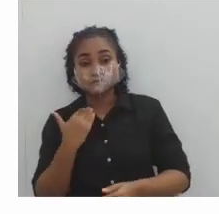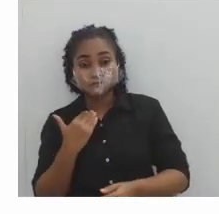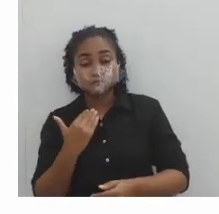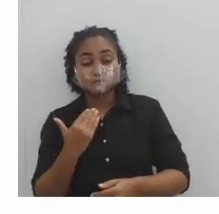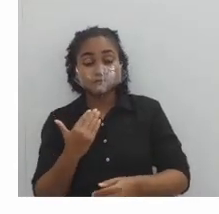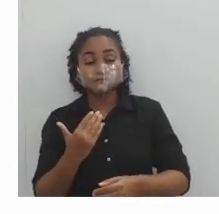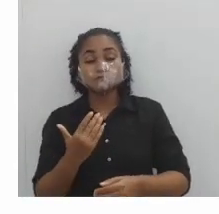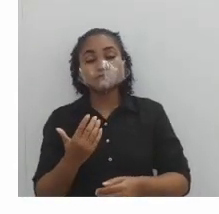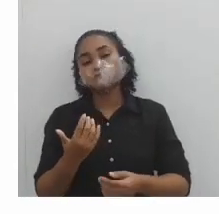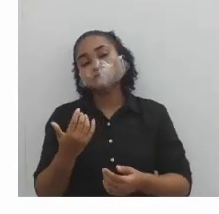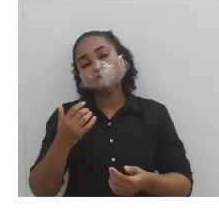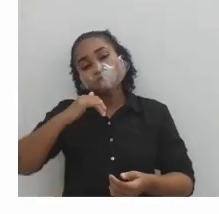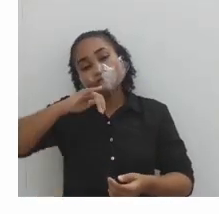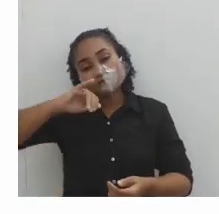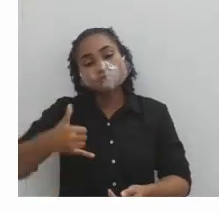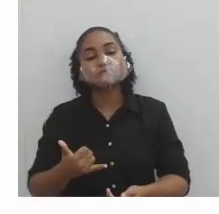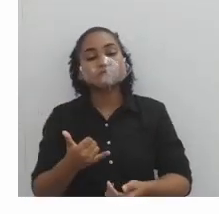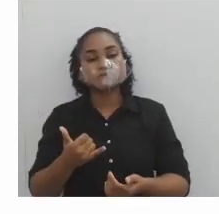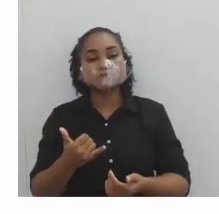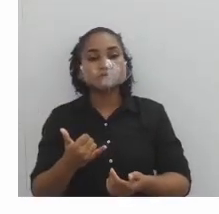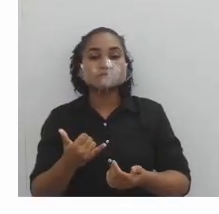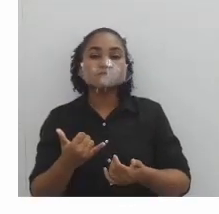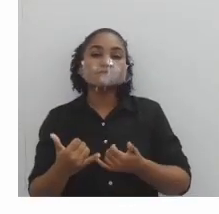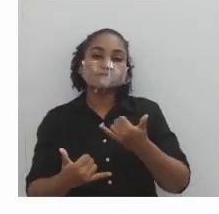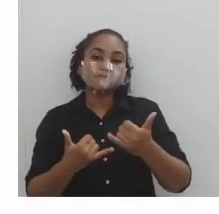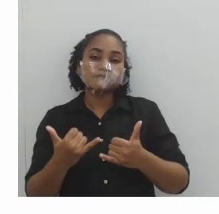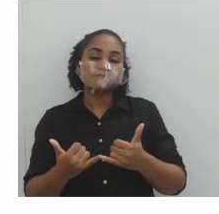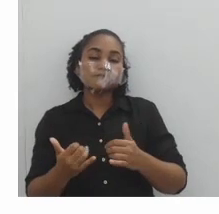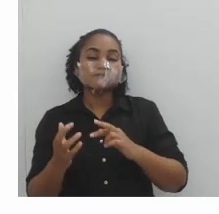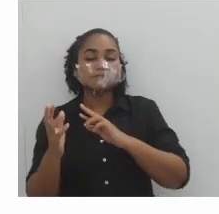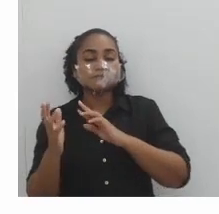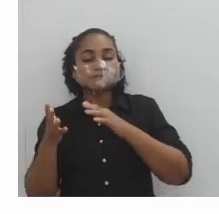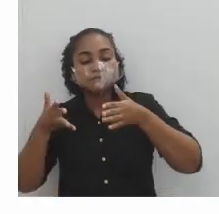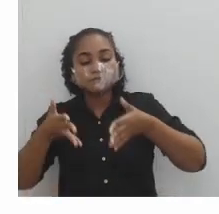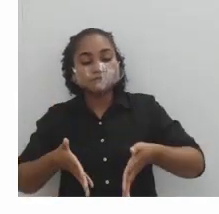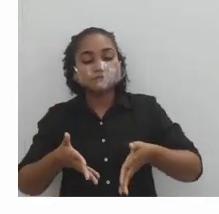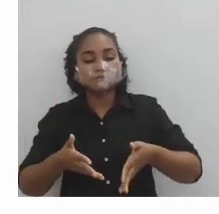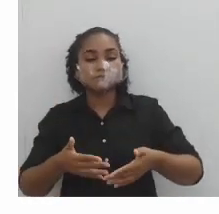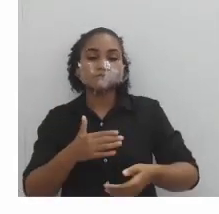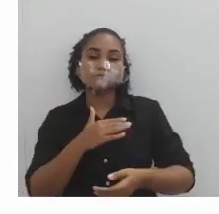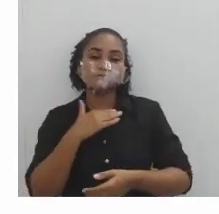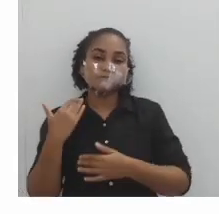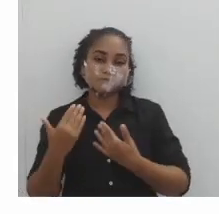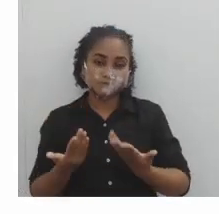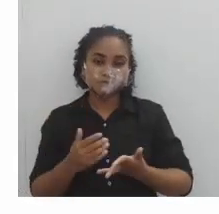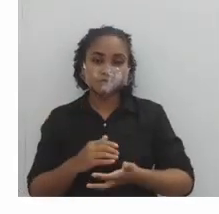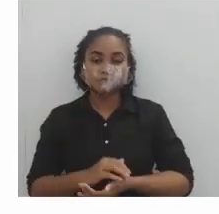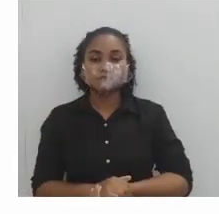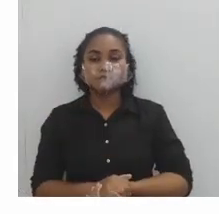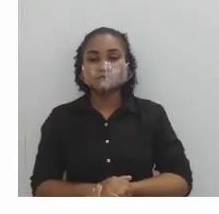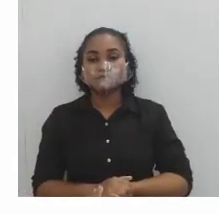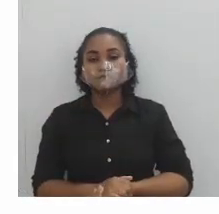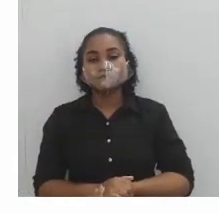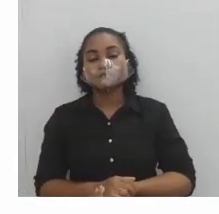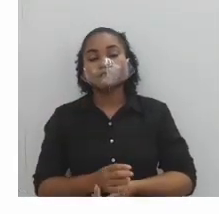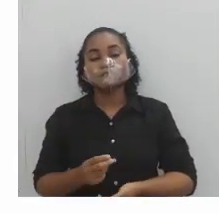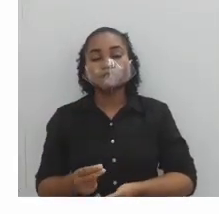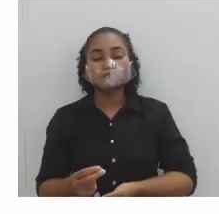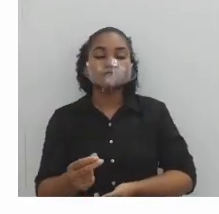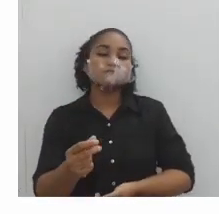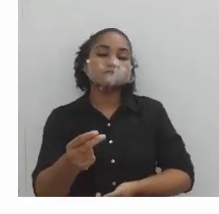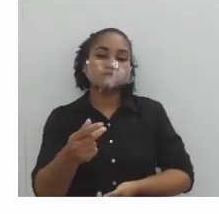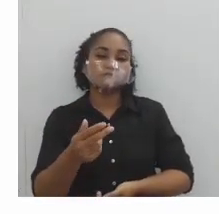para que ele tivesse uma ocupação no tédio eterno, no tédio da